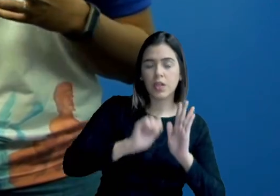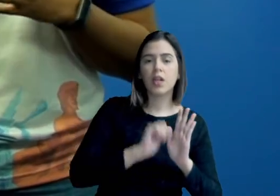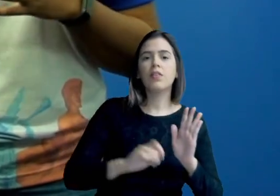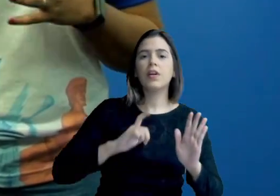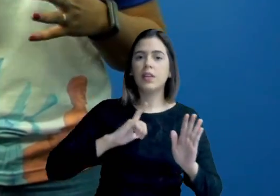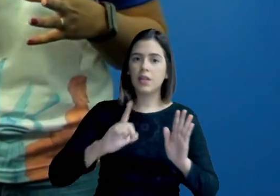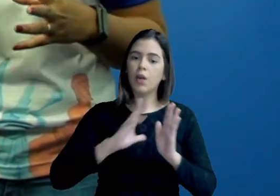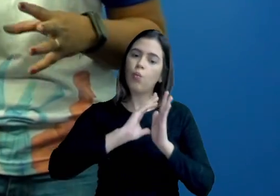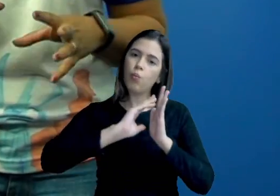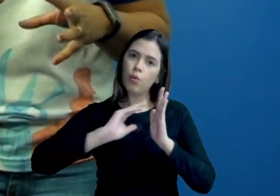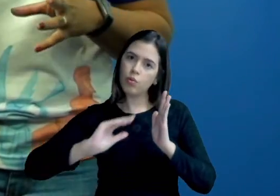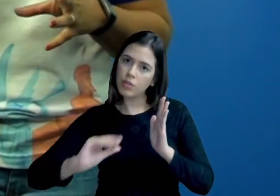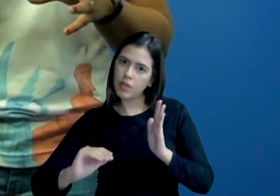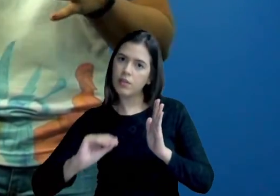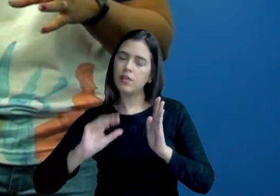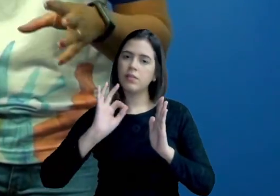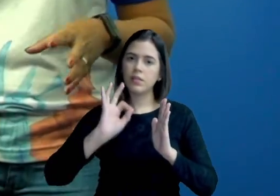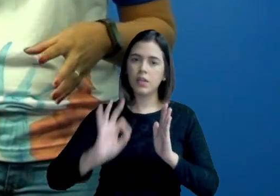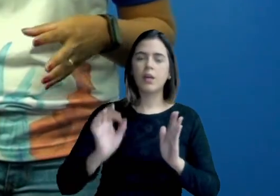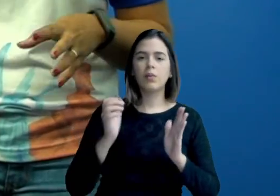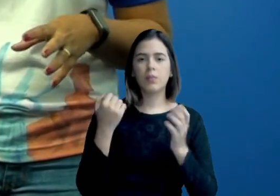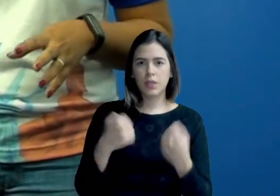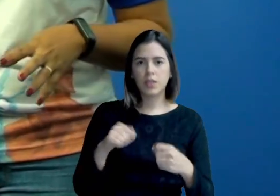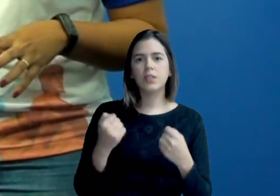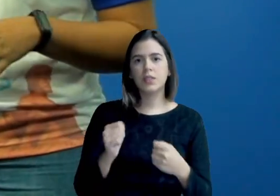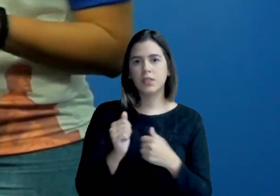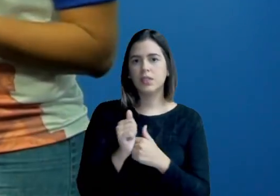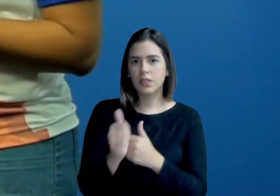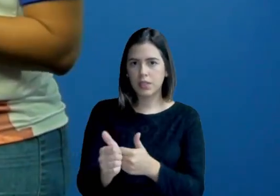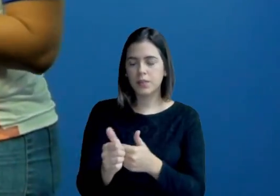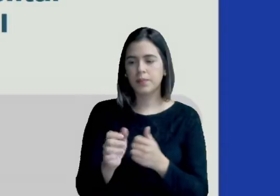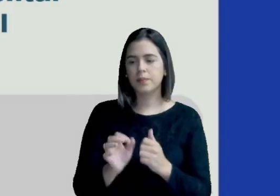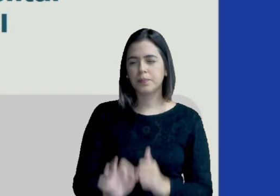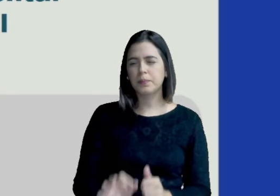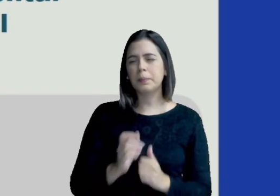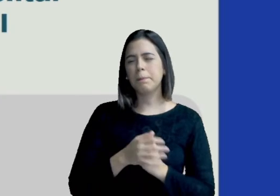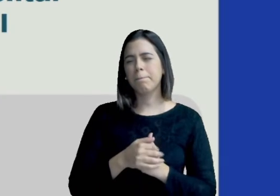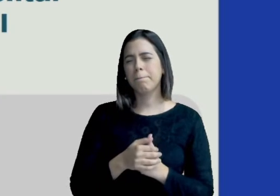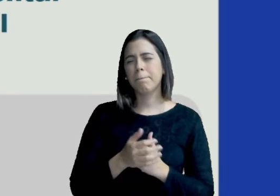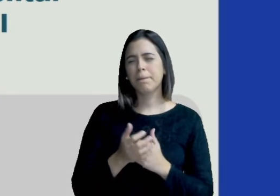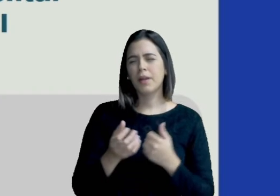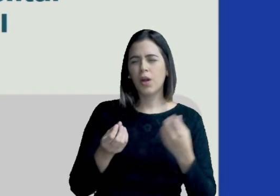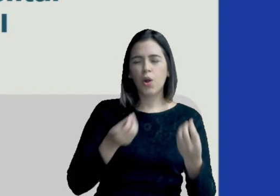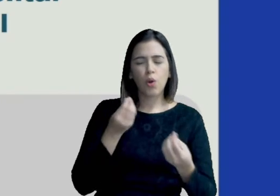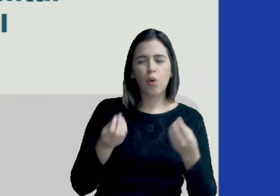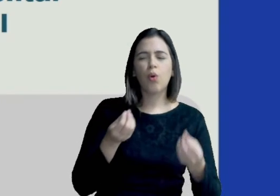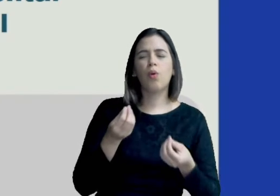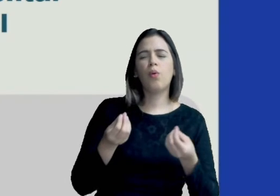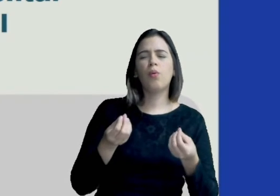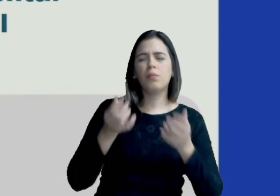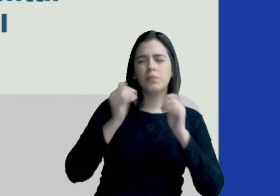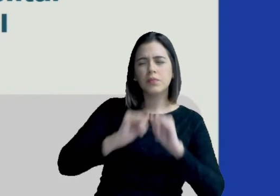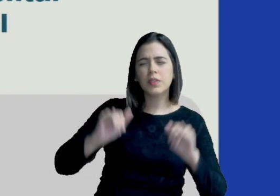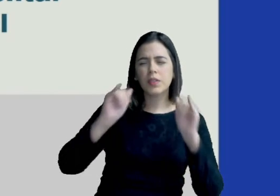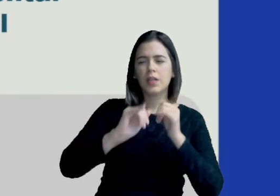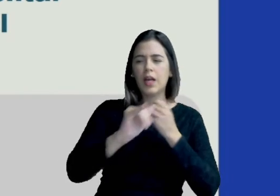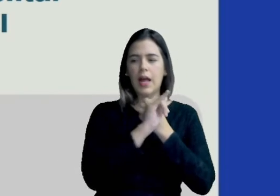uma estrutura, né, que a gente precisa seguir. Que